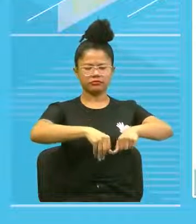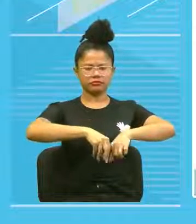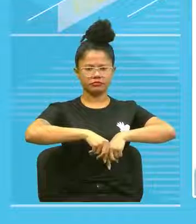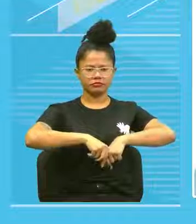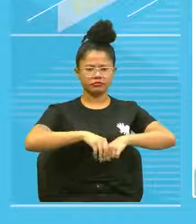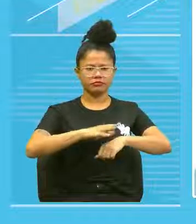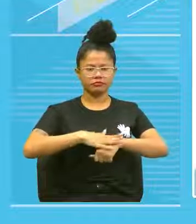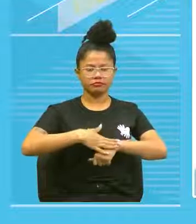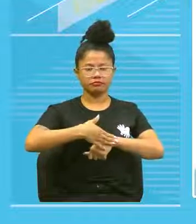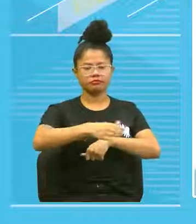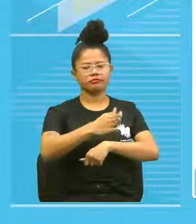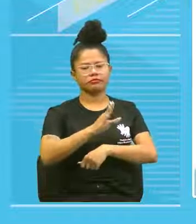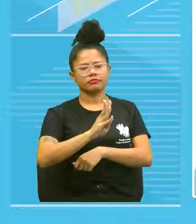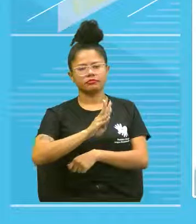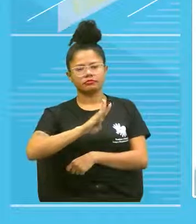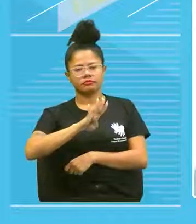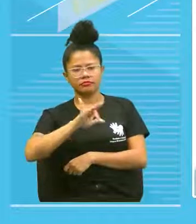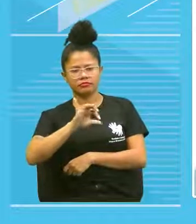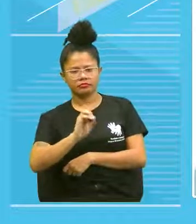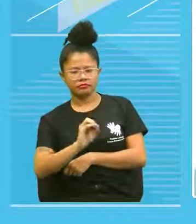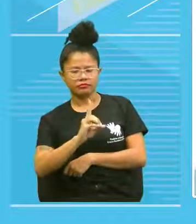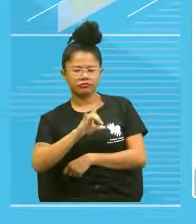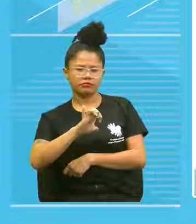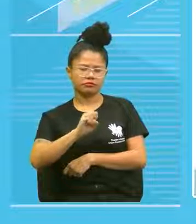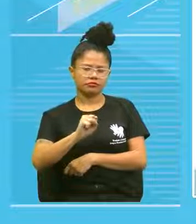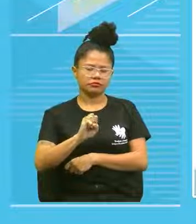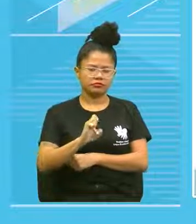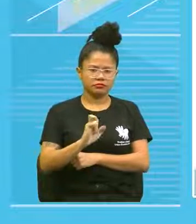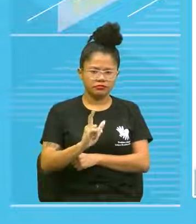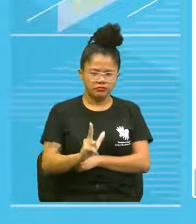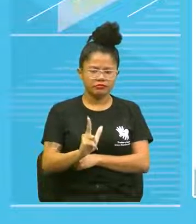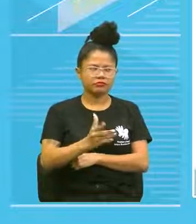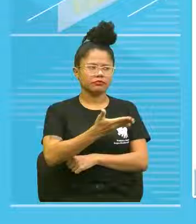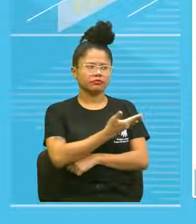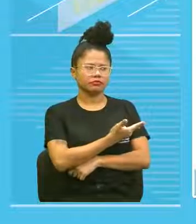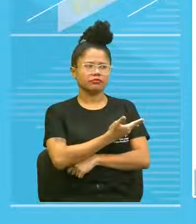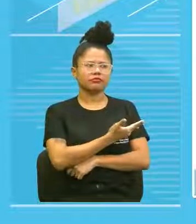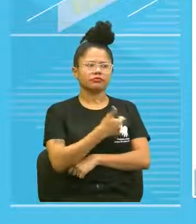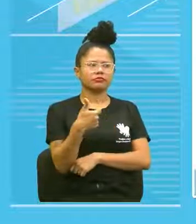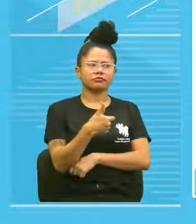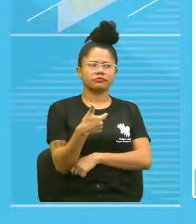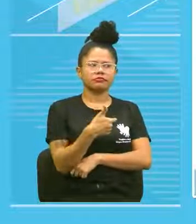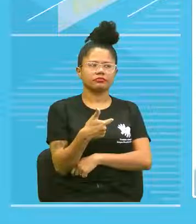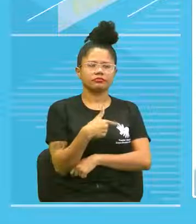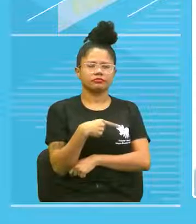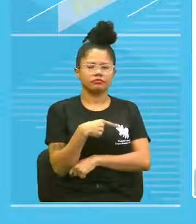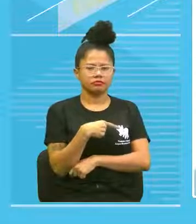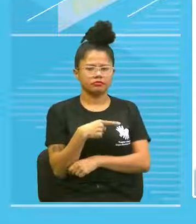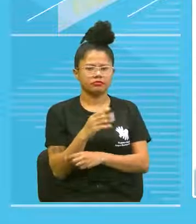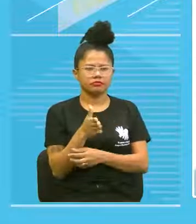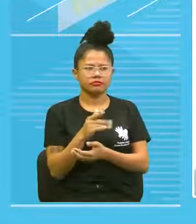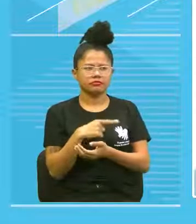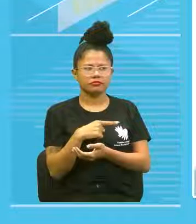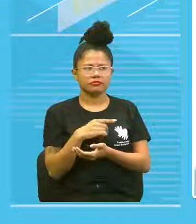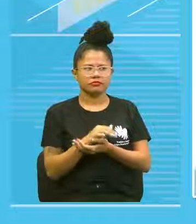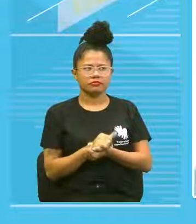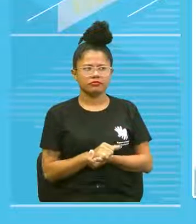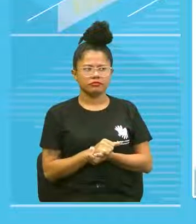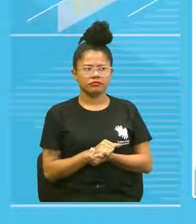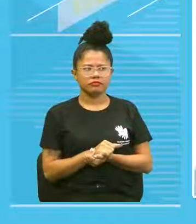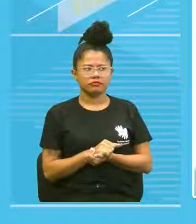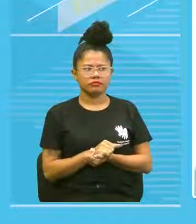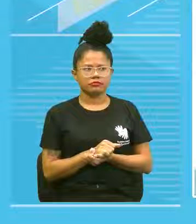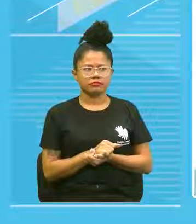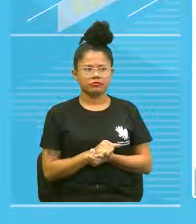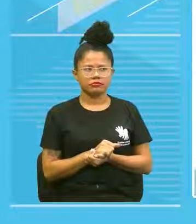muito mais biodiesel e a chegar o ponto de é praticamente